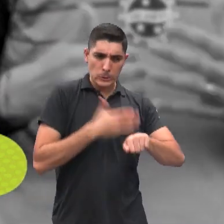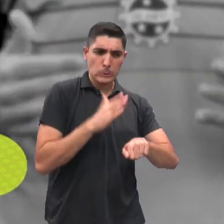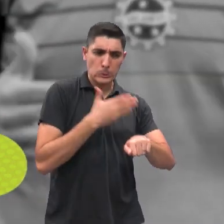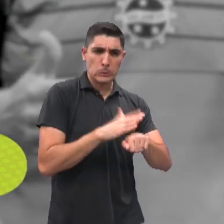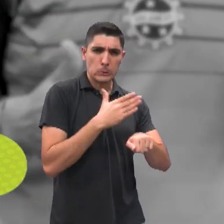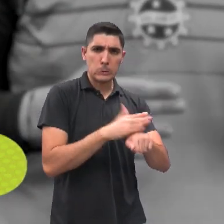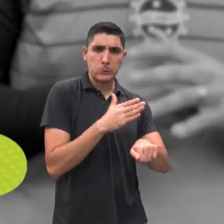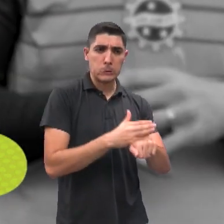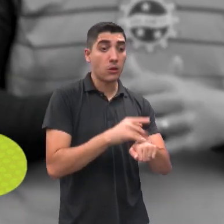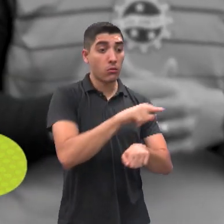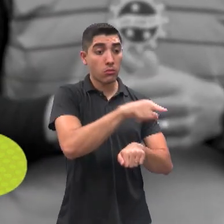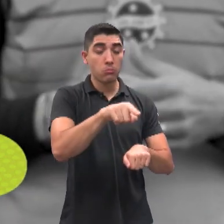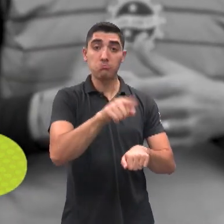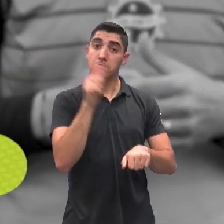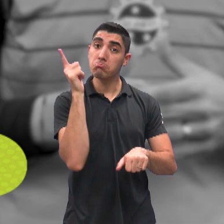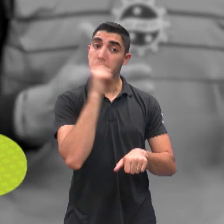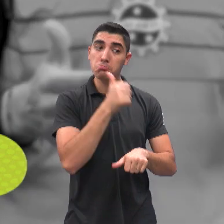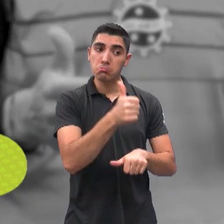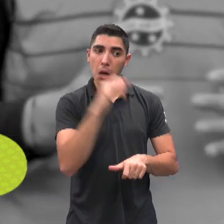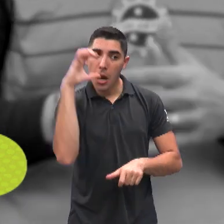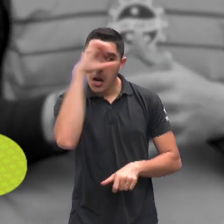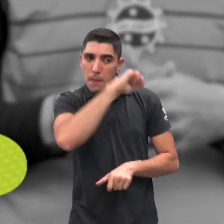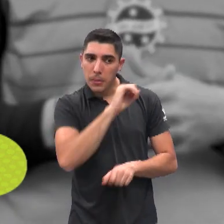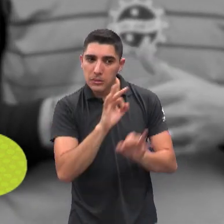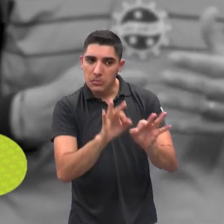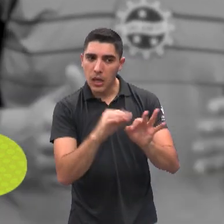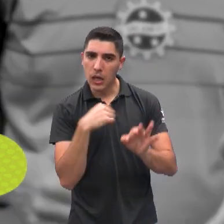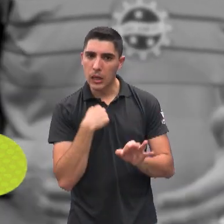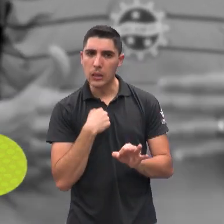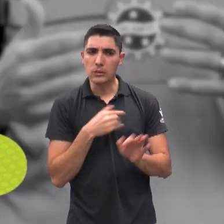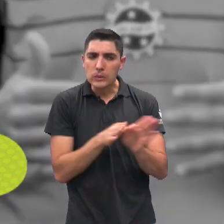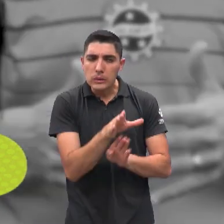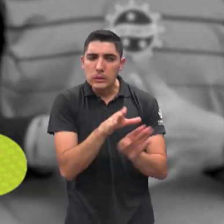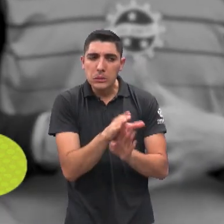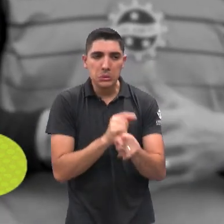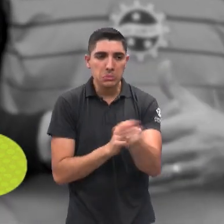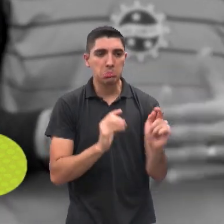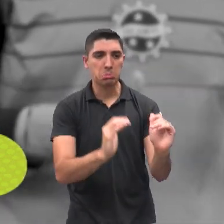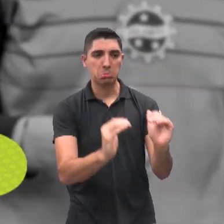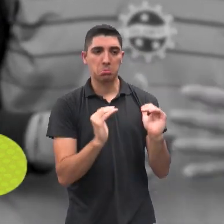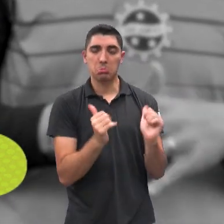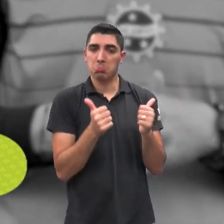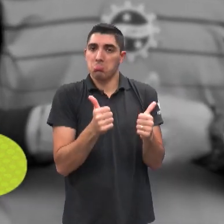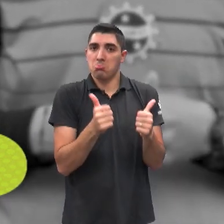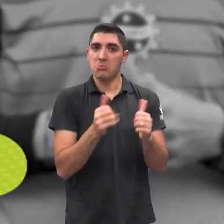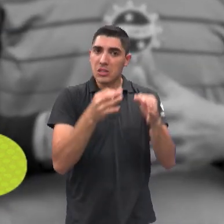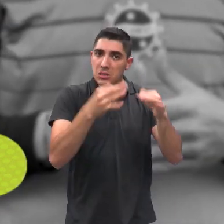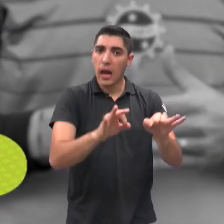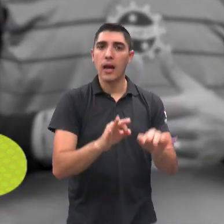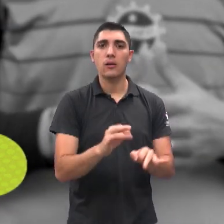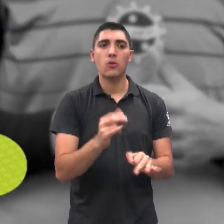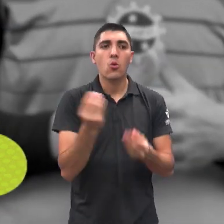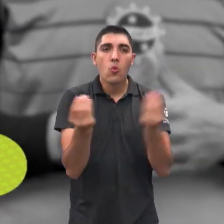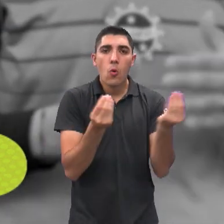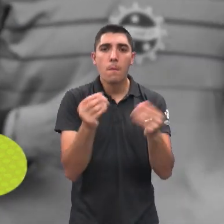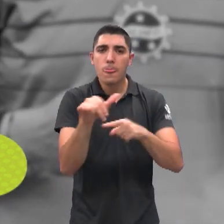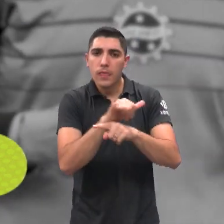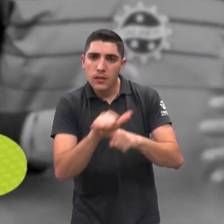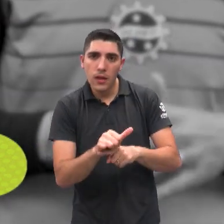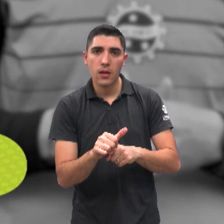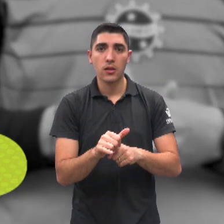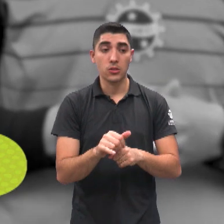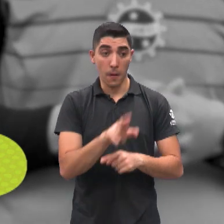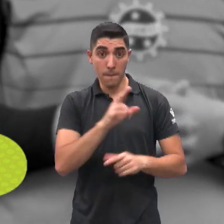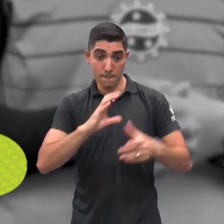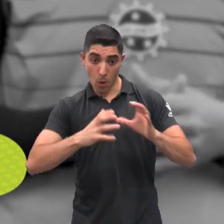estão conseguindo entender e conseguindo colocar em prática dentro do campo, isso que a gente conseguiu ver, né? Uma equipe organizada, uma equipe sabendo o que fazia com a bola, sem a bola, então a gente ficou muito feliz, conseguimos